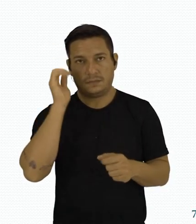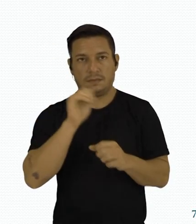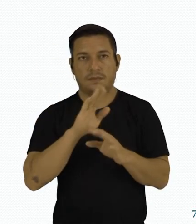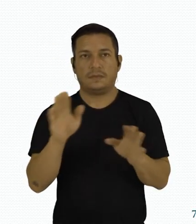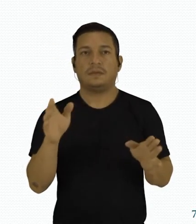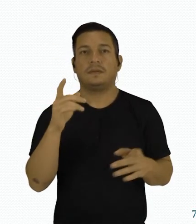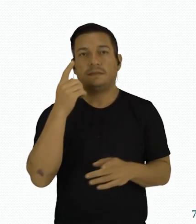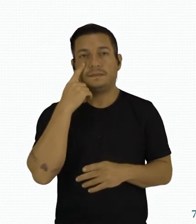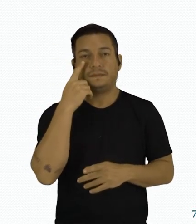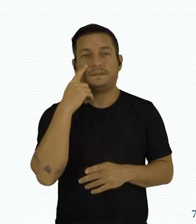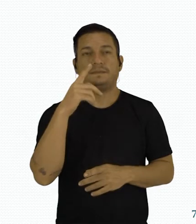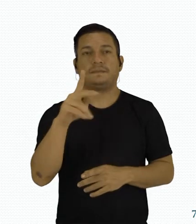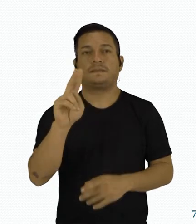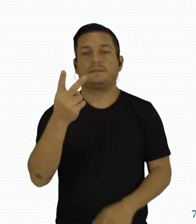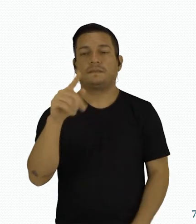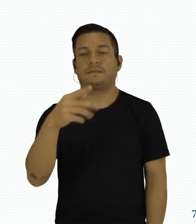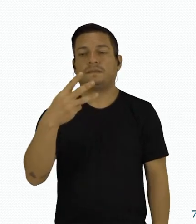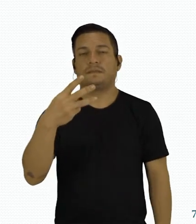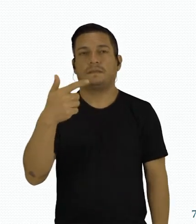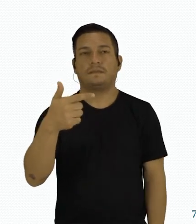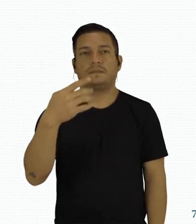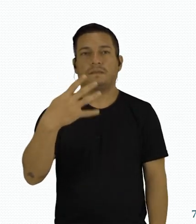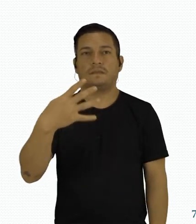Vamos pegar essa dízima aí, ó,